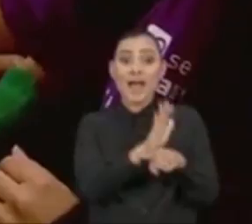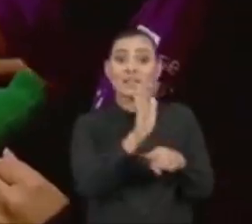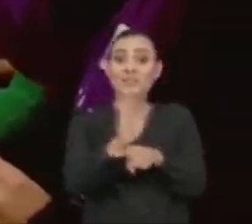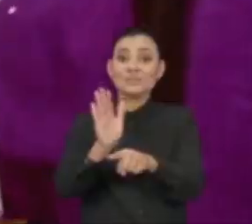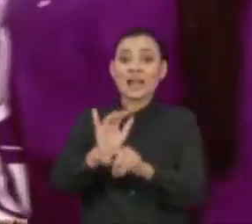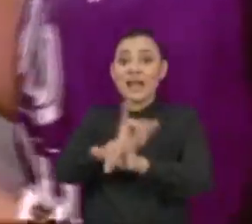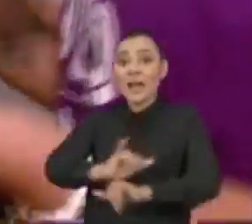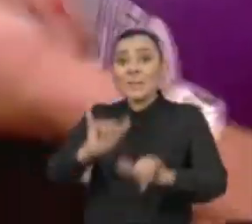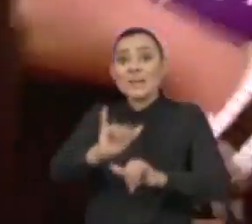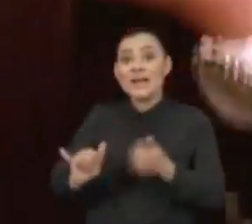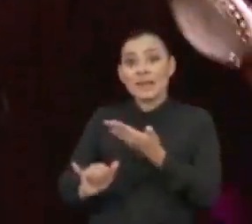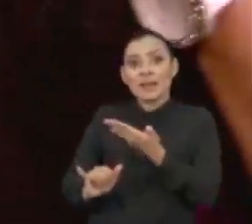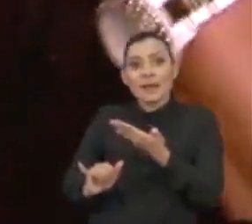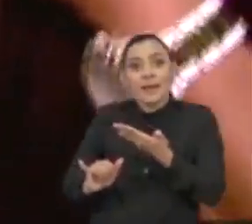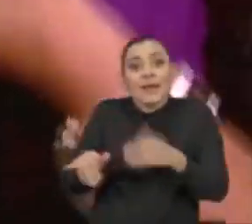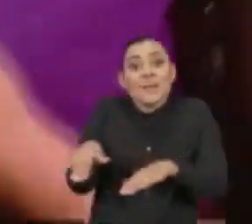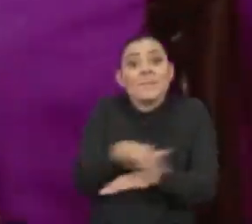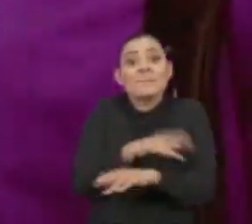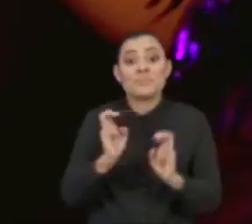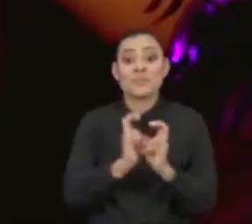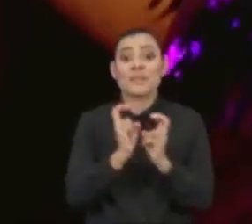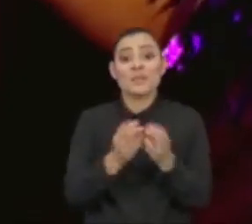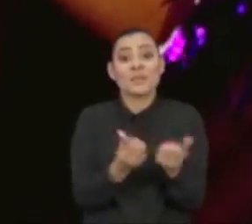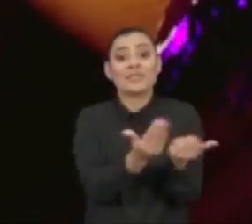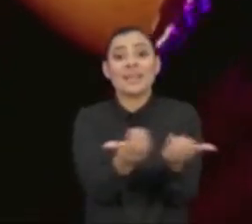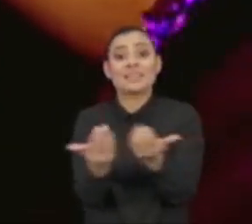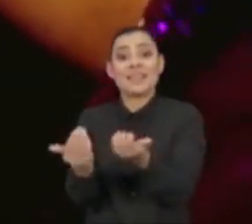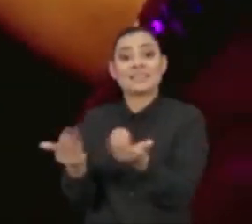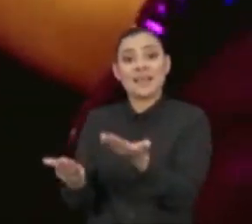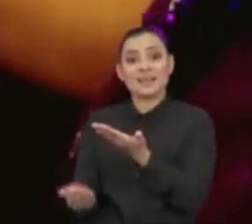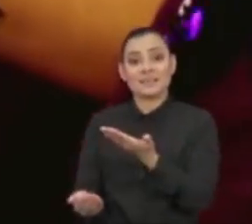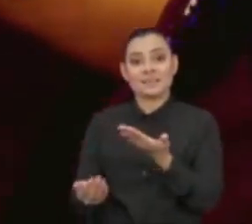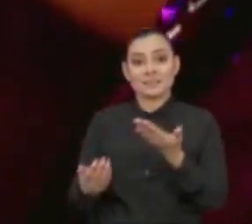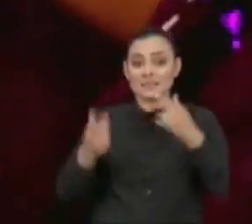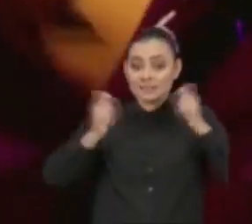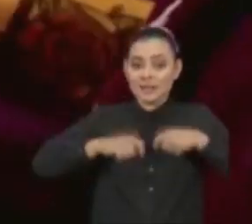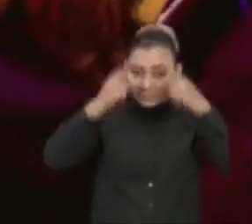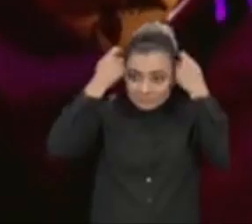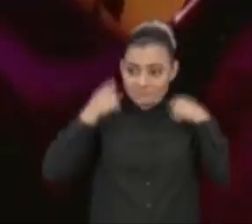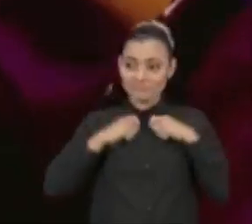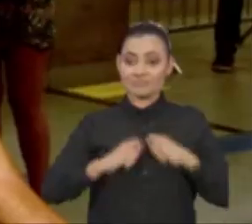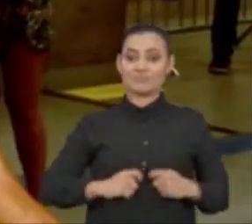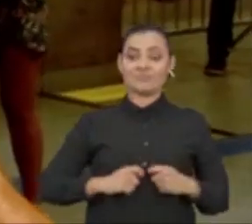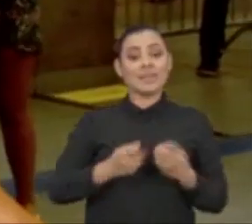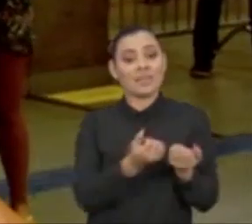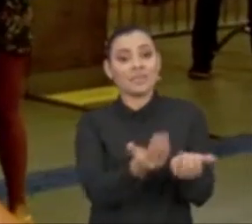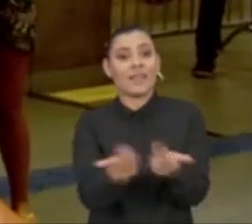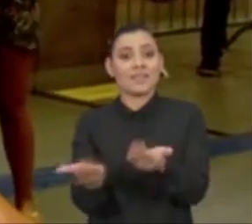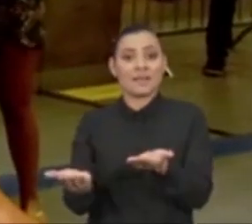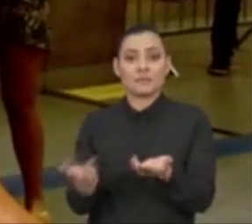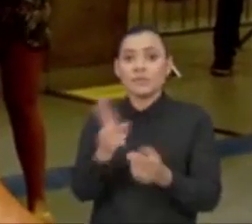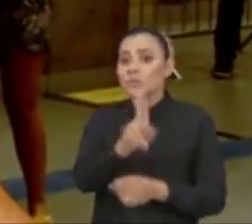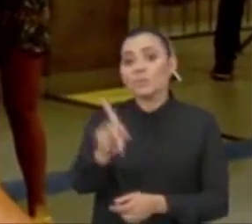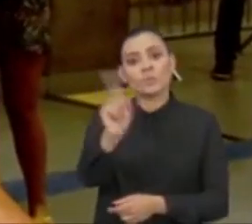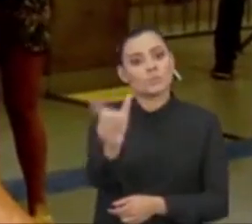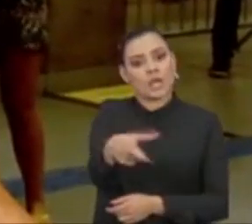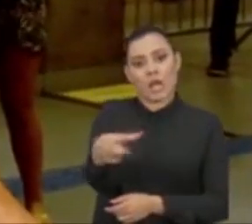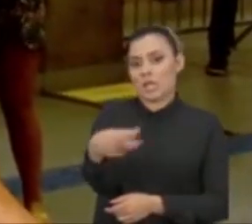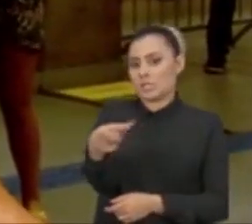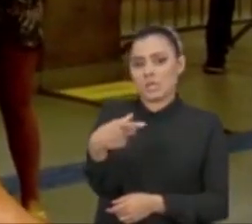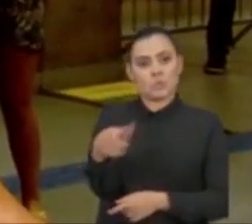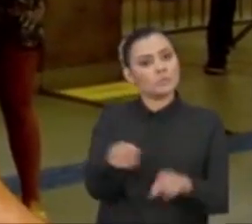uma campanha distribui nas estações de metrô bolsas com um cordão interno para prender o celular. Não use seu cartão de crédito,